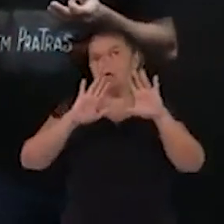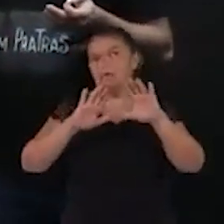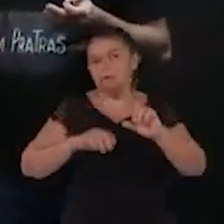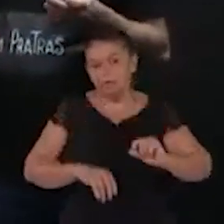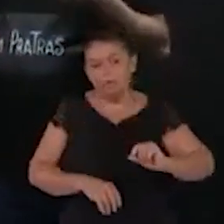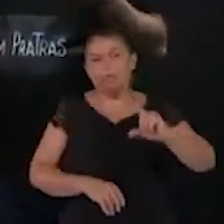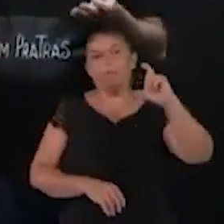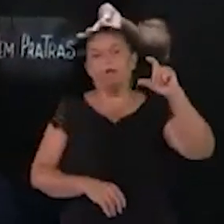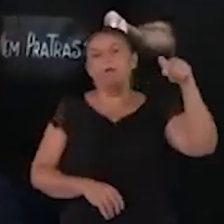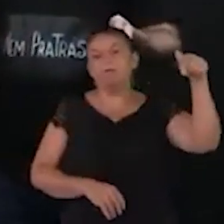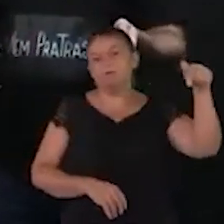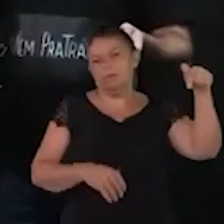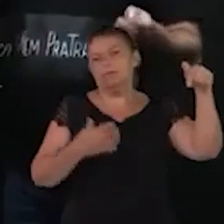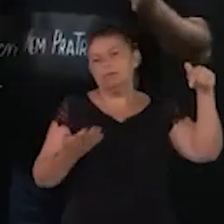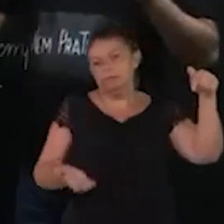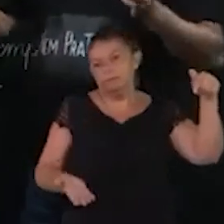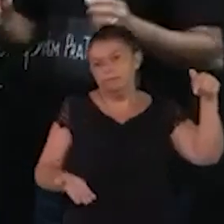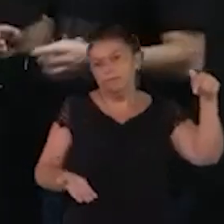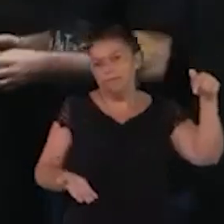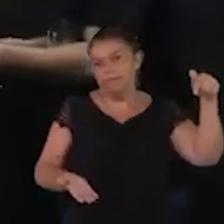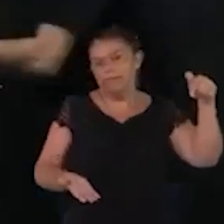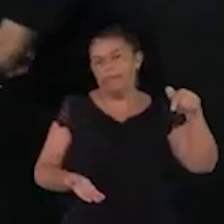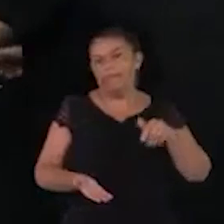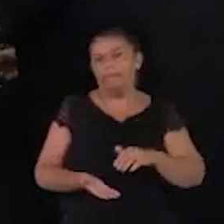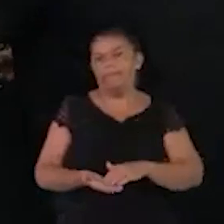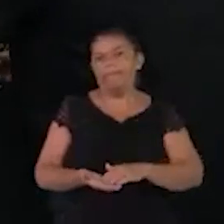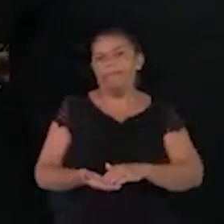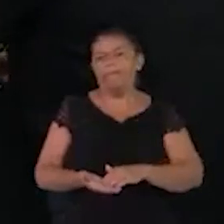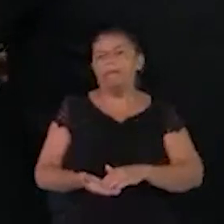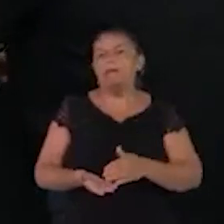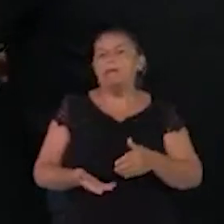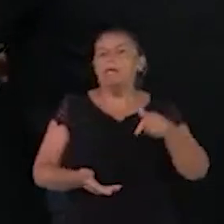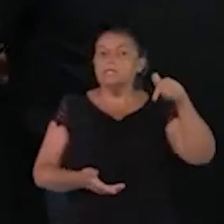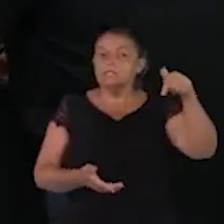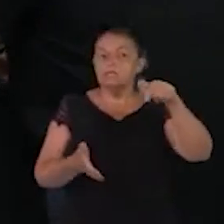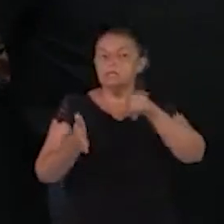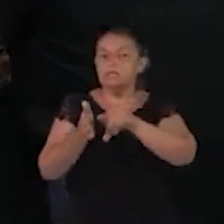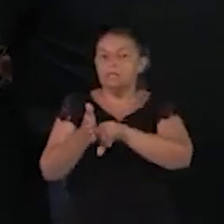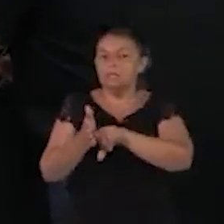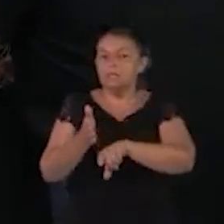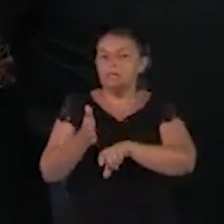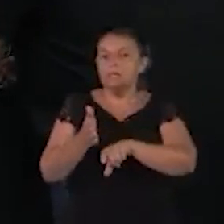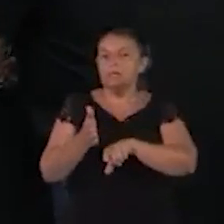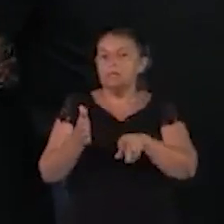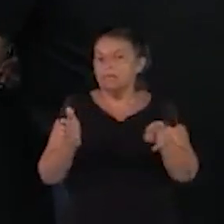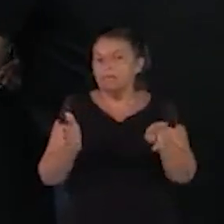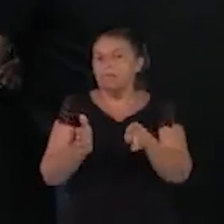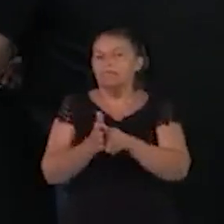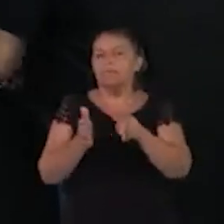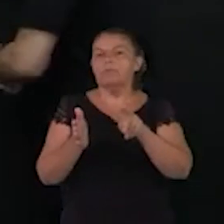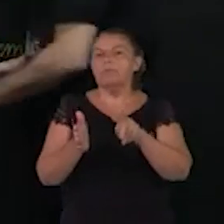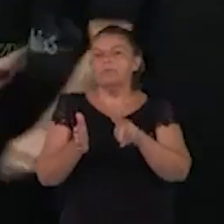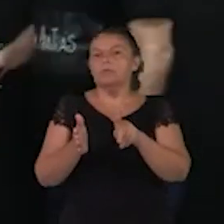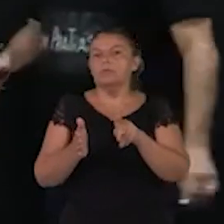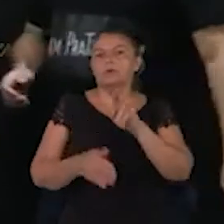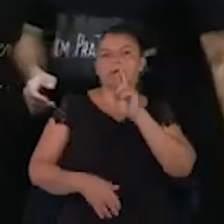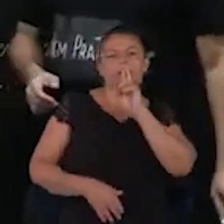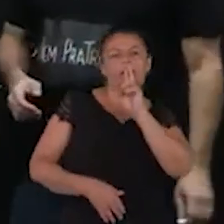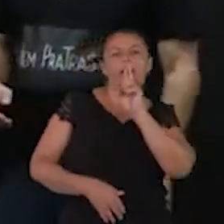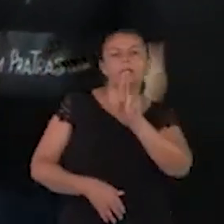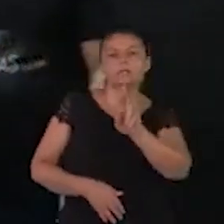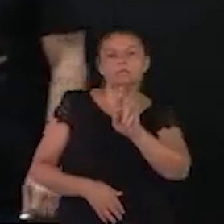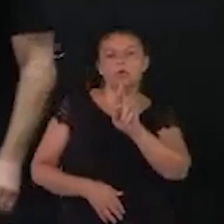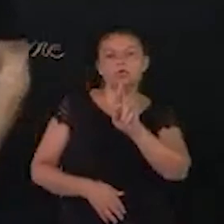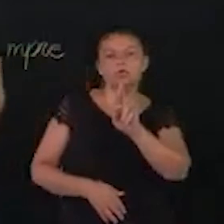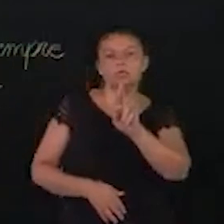o maior deles é o 7. E pelo fato de esse 7 ser negativo, automaticamente a tua